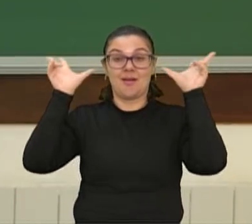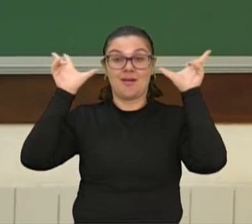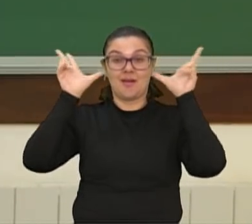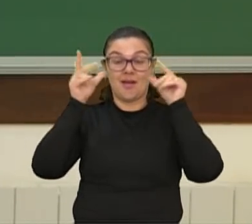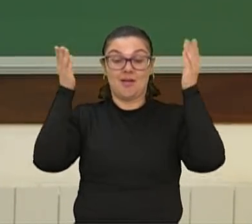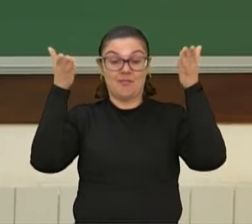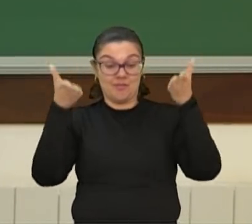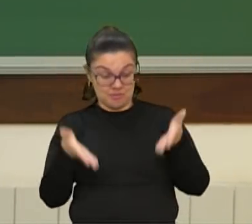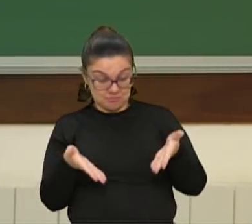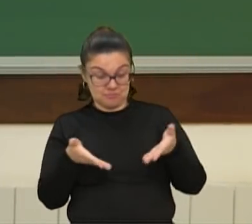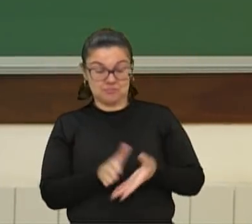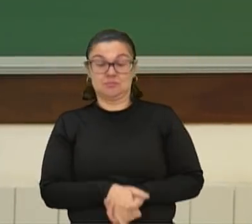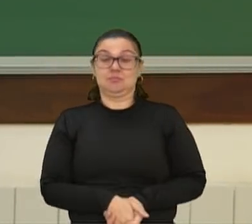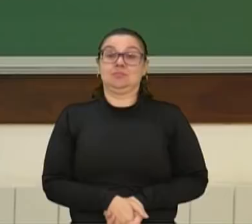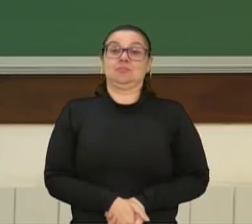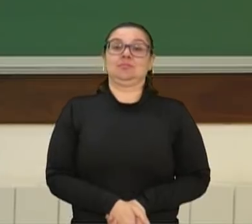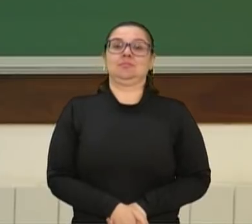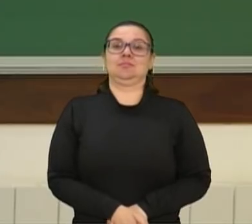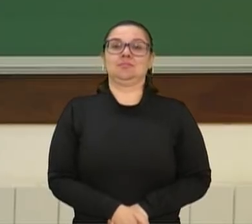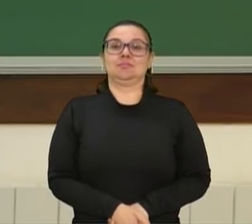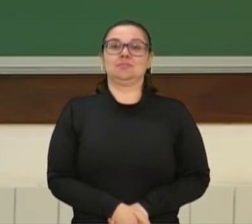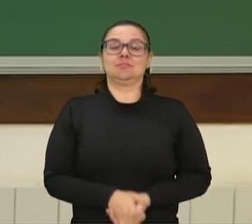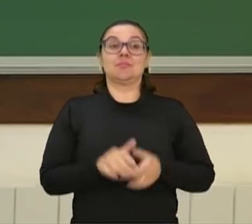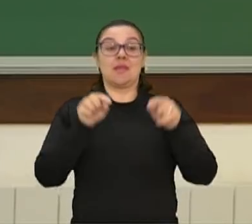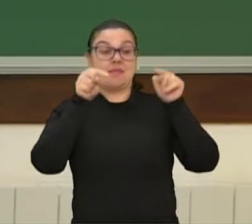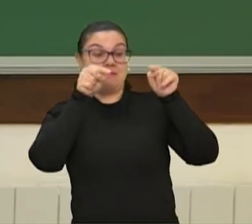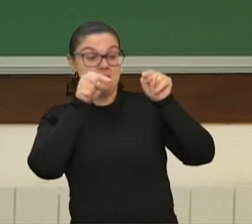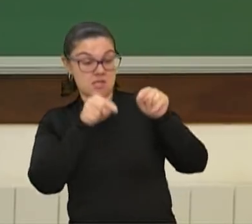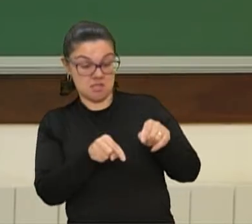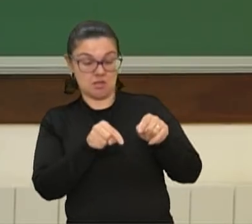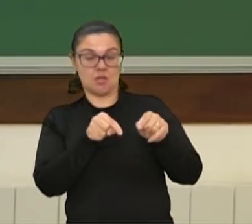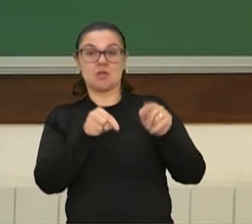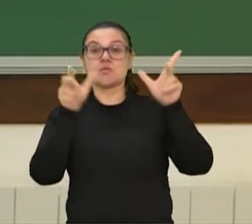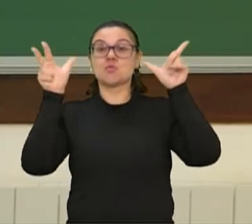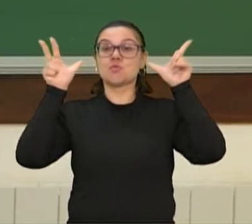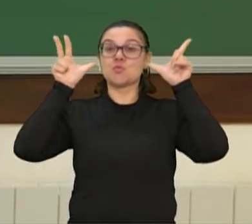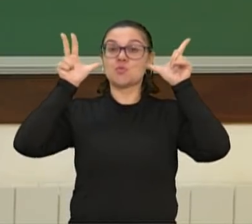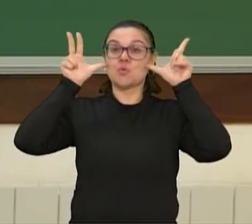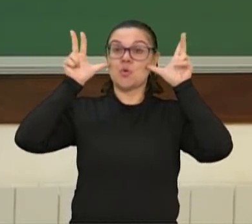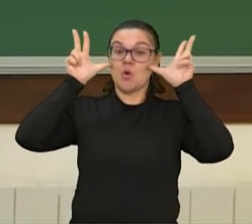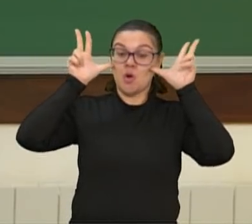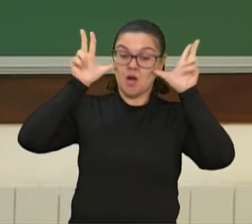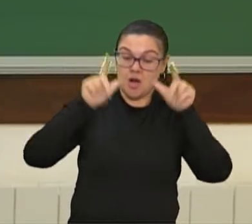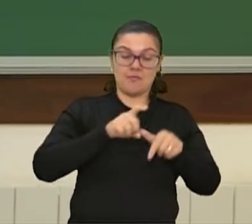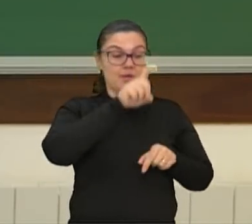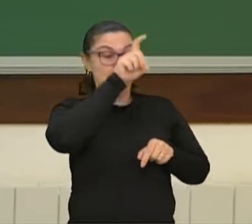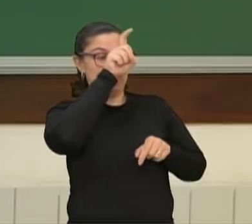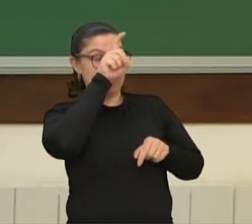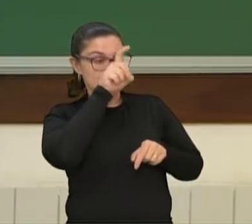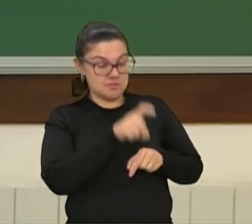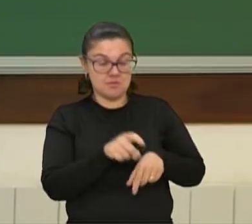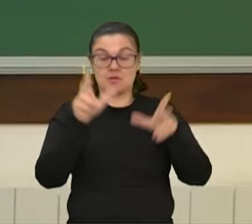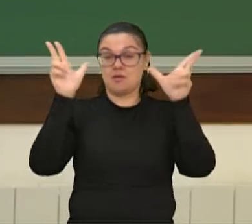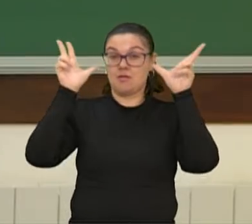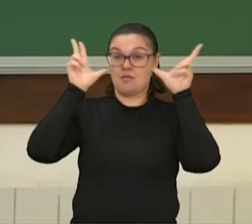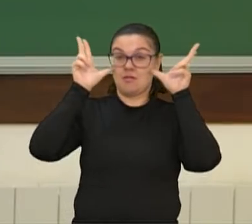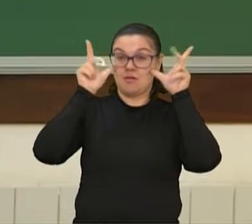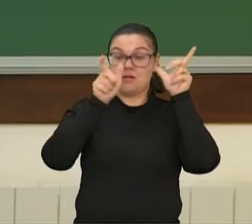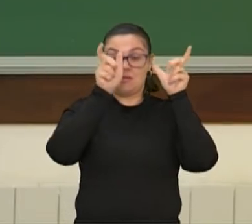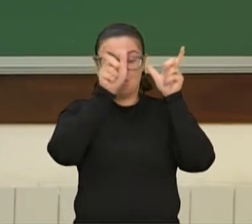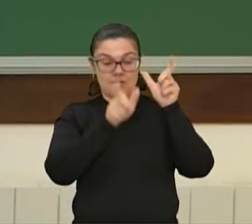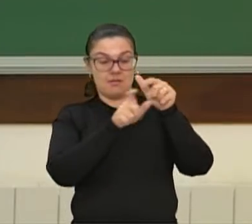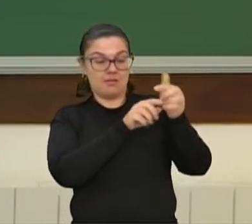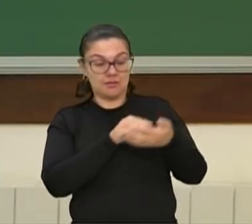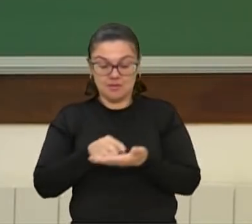de cavalo. Isso que faz com que aquele ser seja chamado de cavalo é